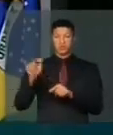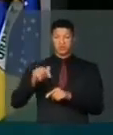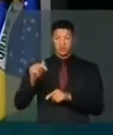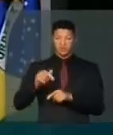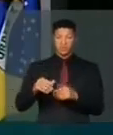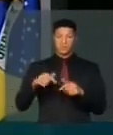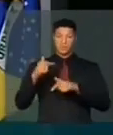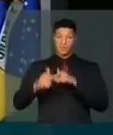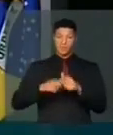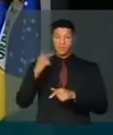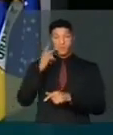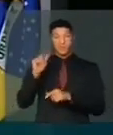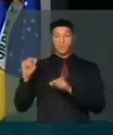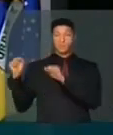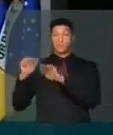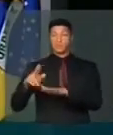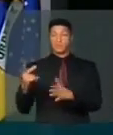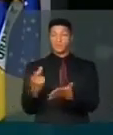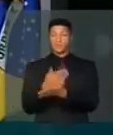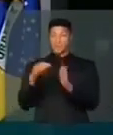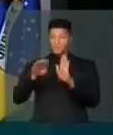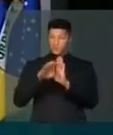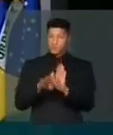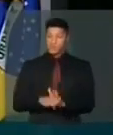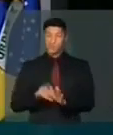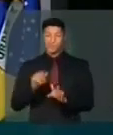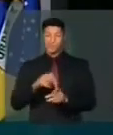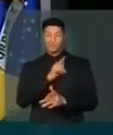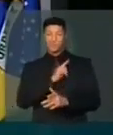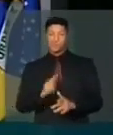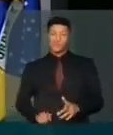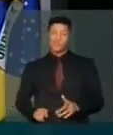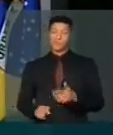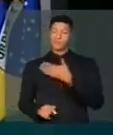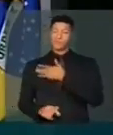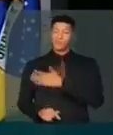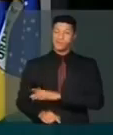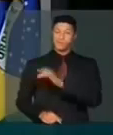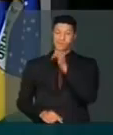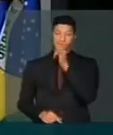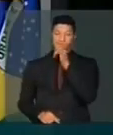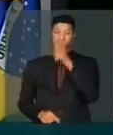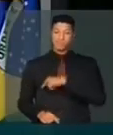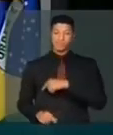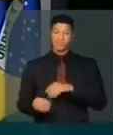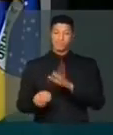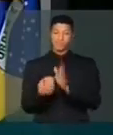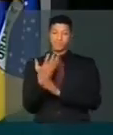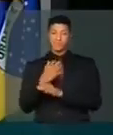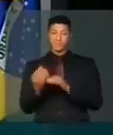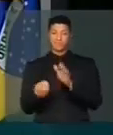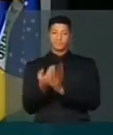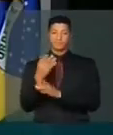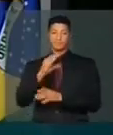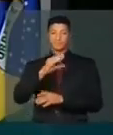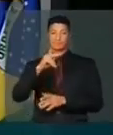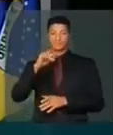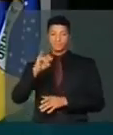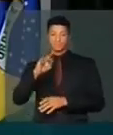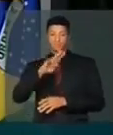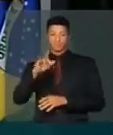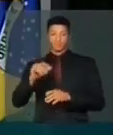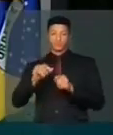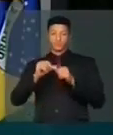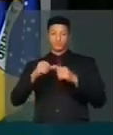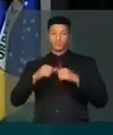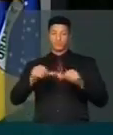aqui trabalhou para que ela não viesse a ser pautada. É um governo que não gostaria, por exemplo, que aqui fosse instalado, e foi, CPIs que vão